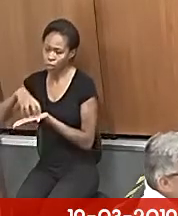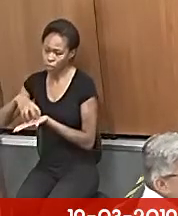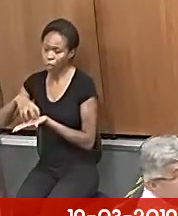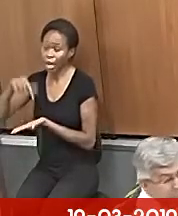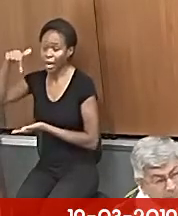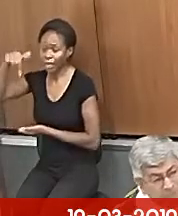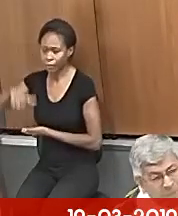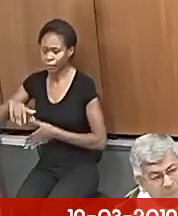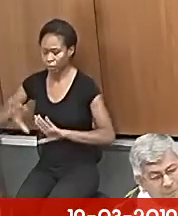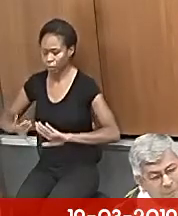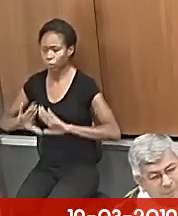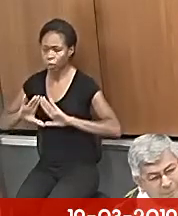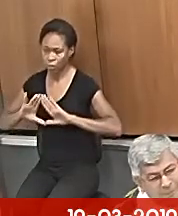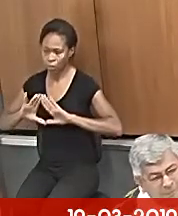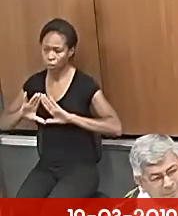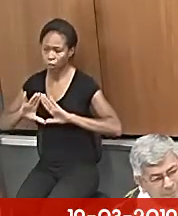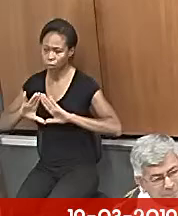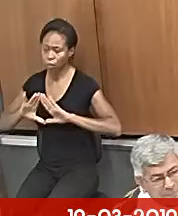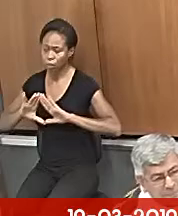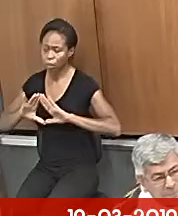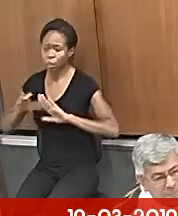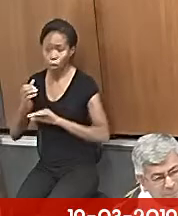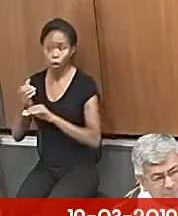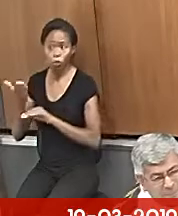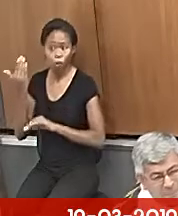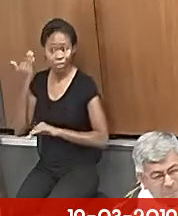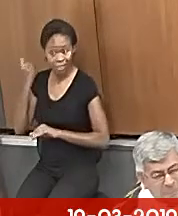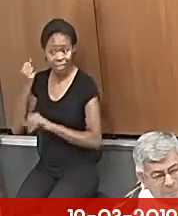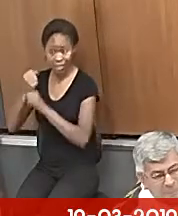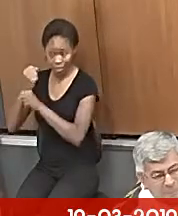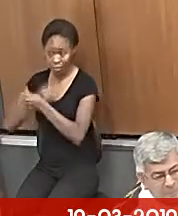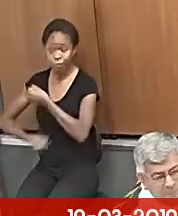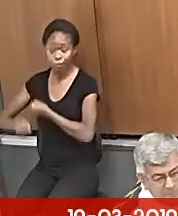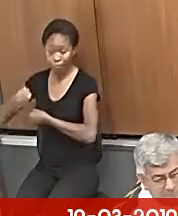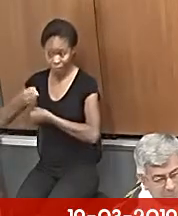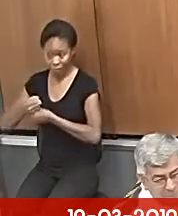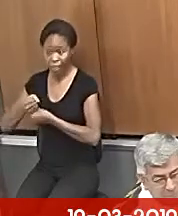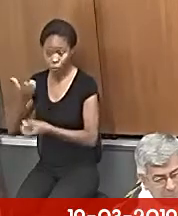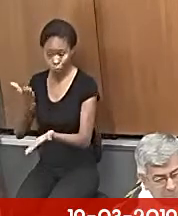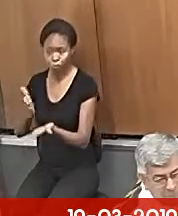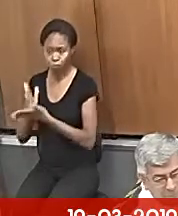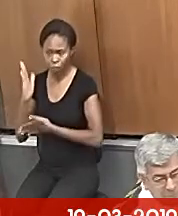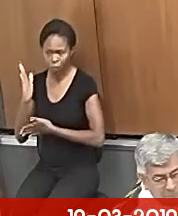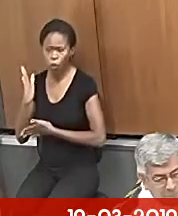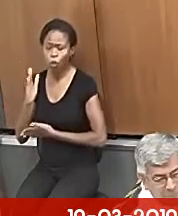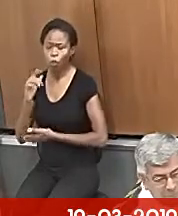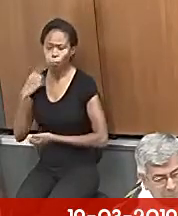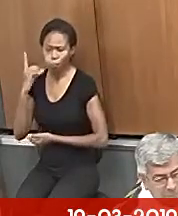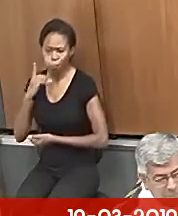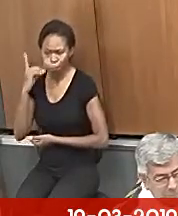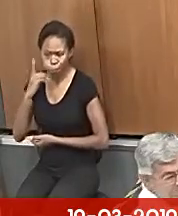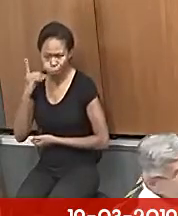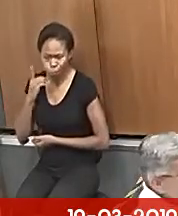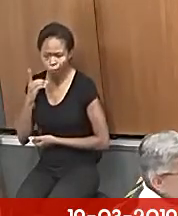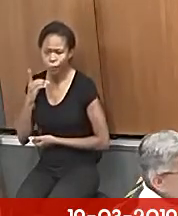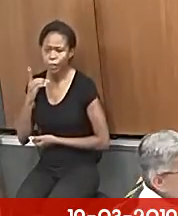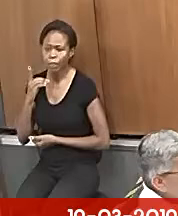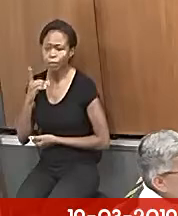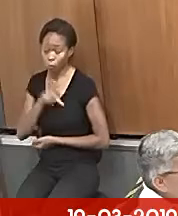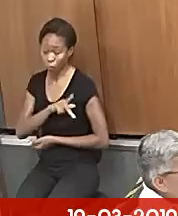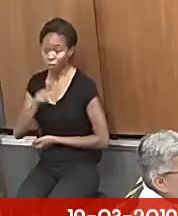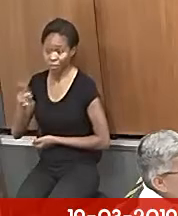isso foi mandar passar nem o deputado deputado duarte bechi visitou todas as nossas escolas